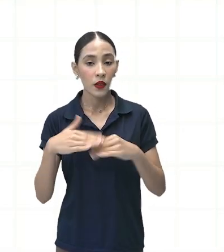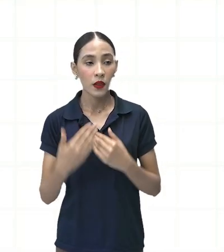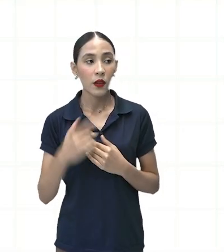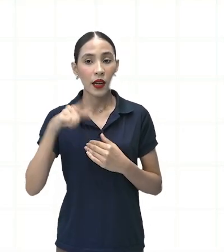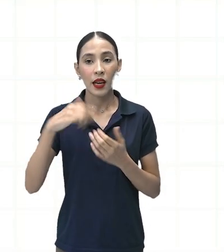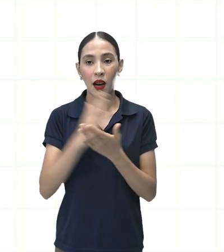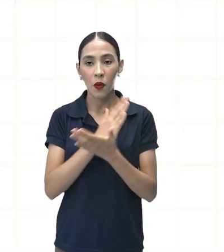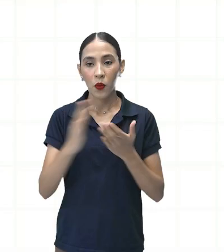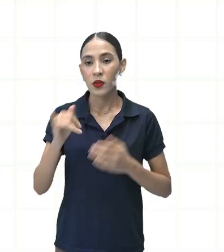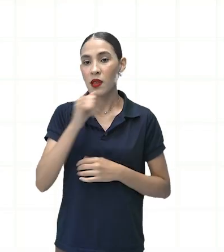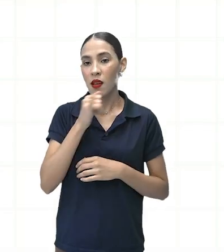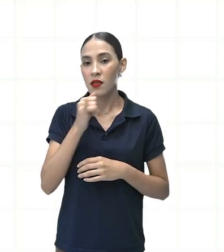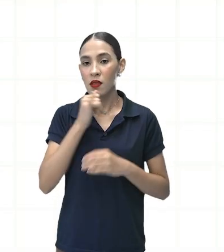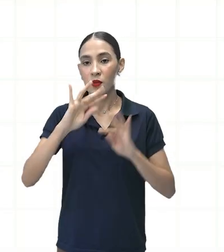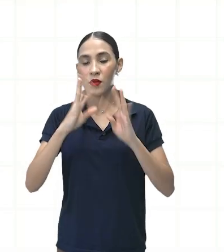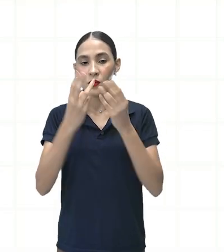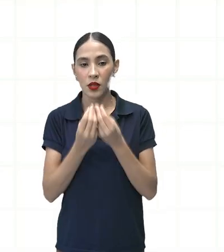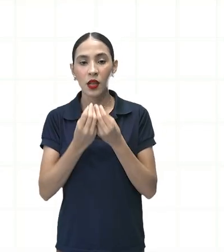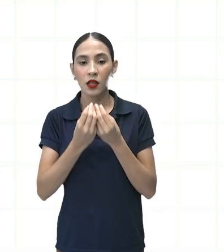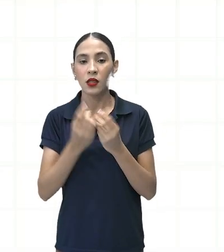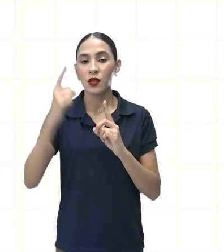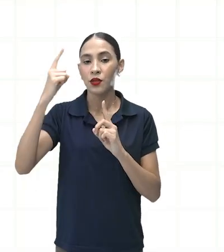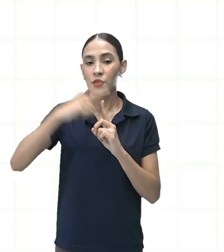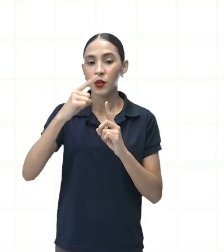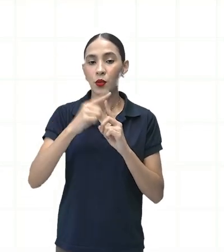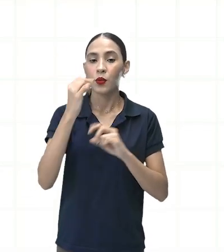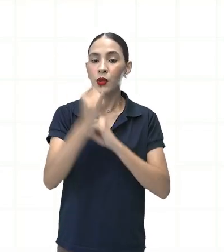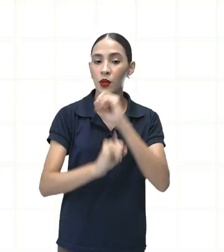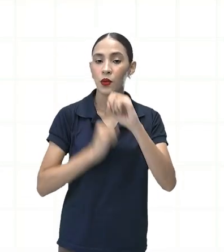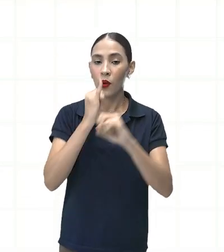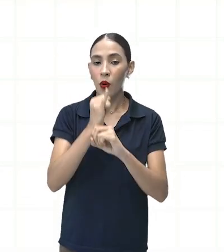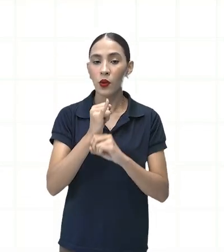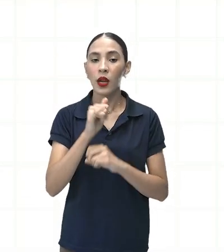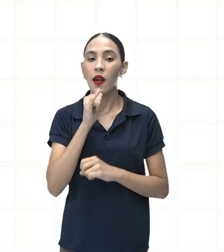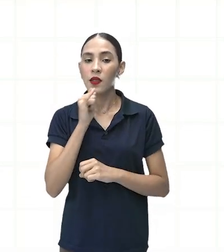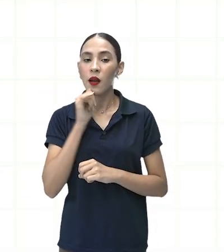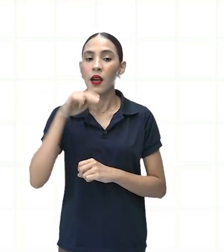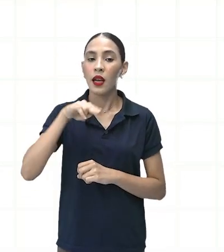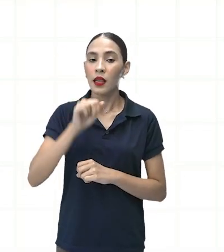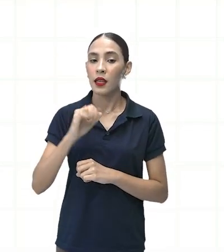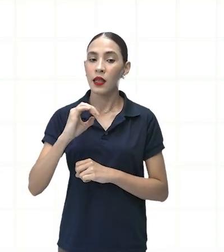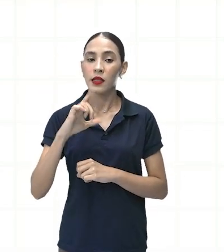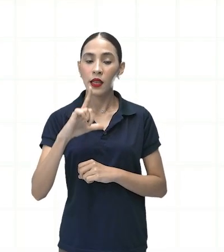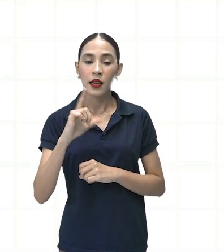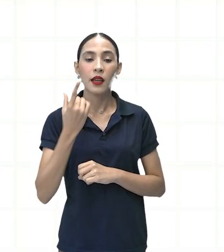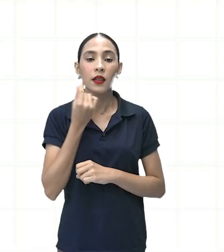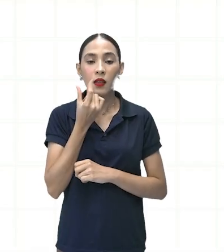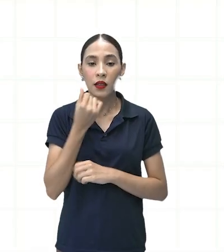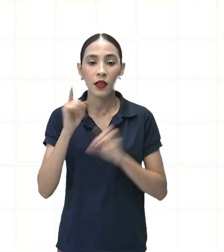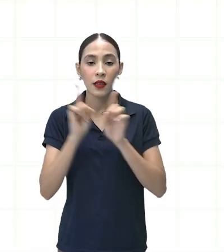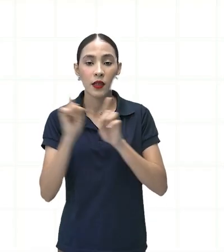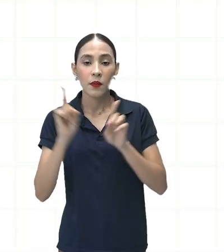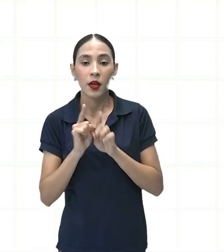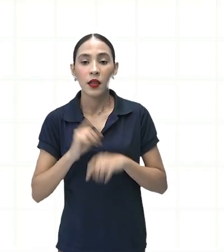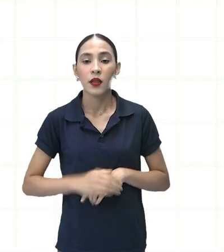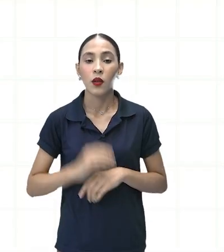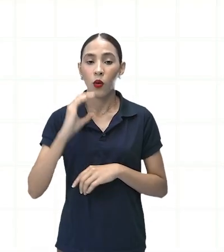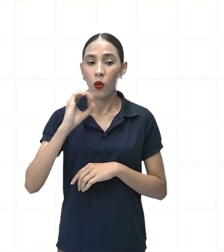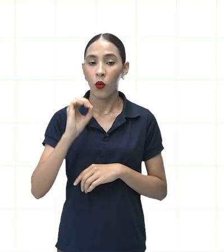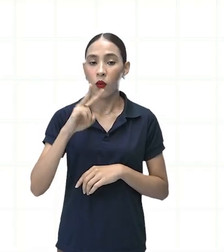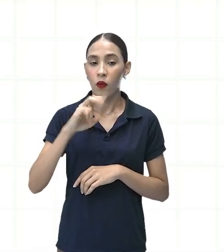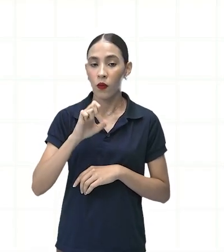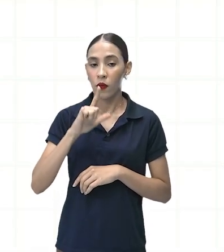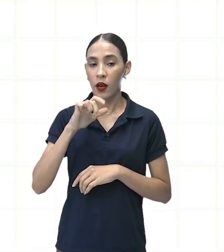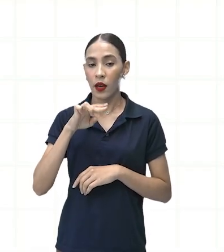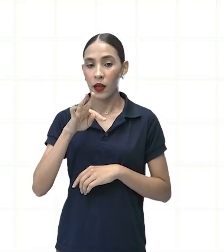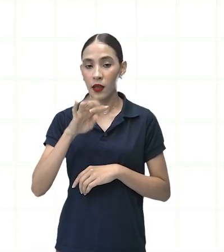Então, são alguns exemplos de compostos do tipo iônico, como cloreto de sódio, sal de cozinha, e composto do tipo covalente,